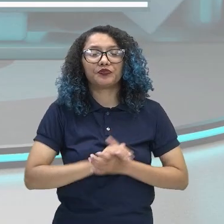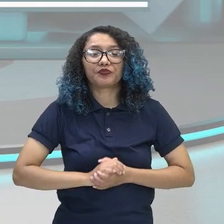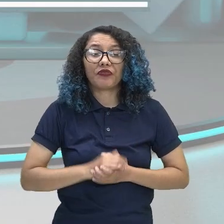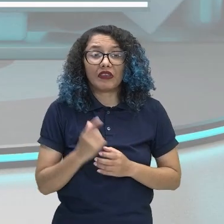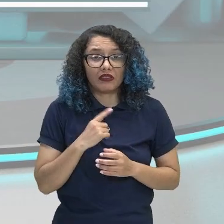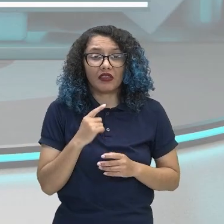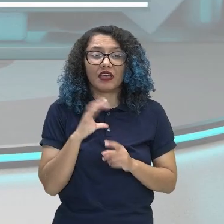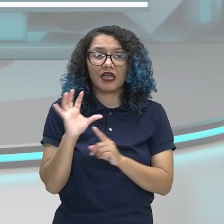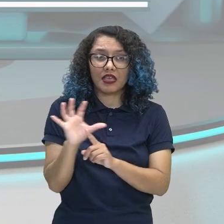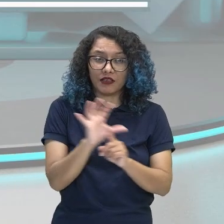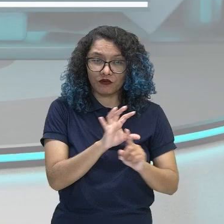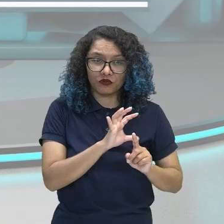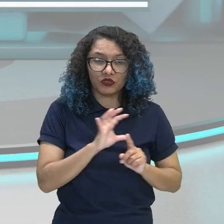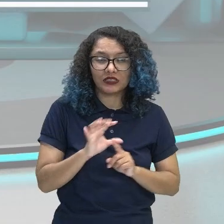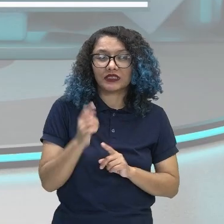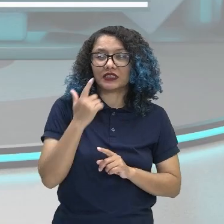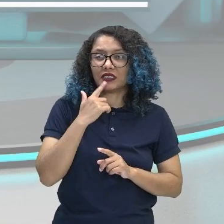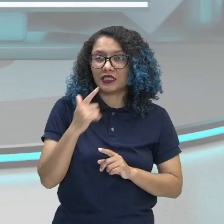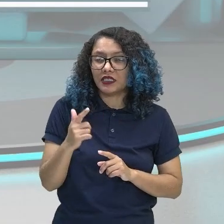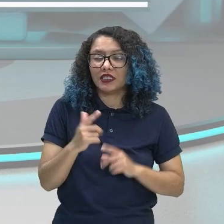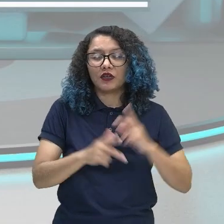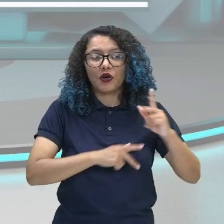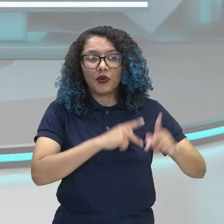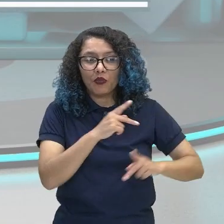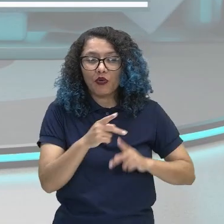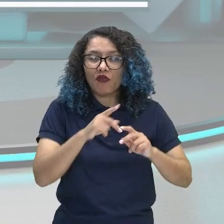línguas, desses povos,